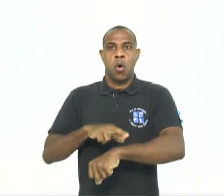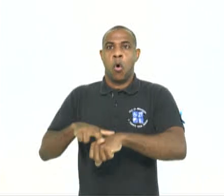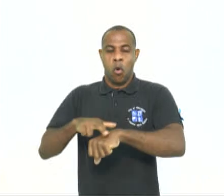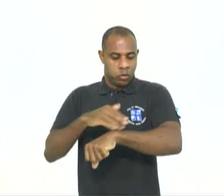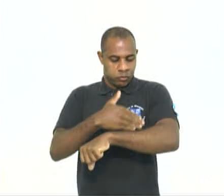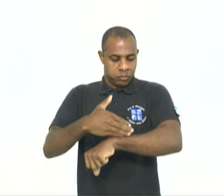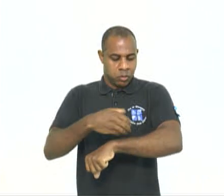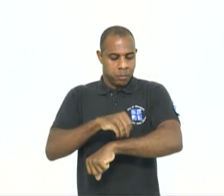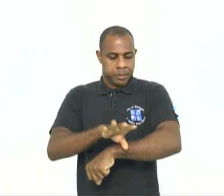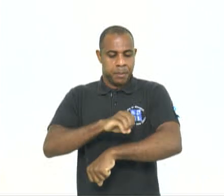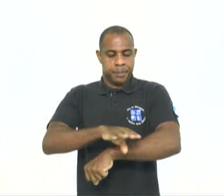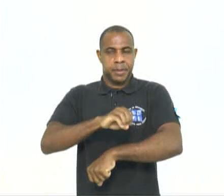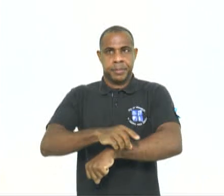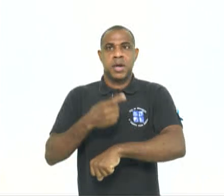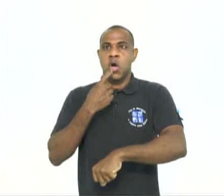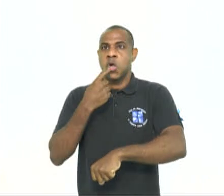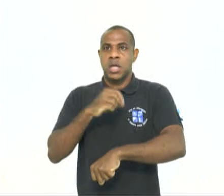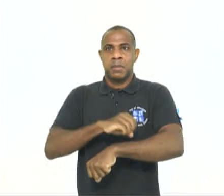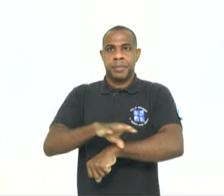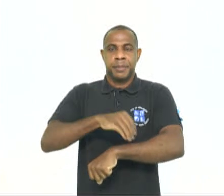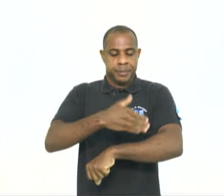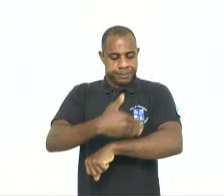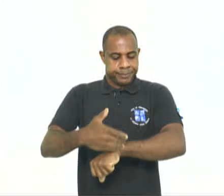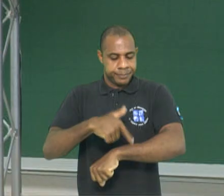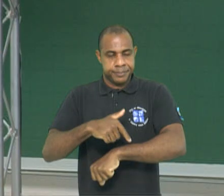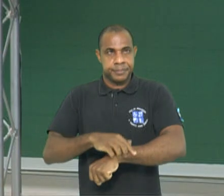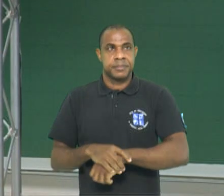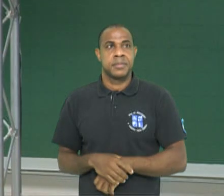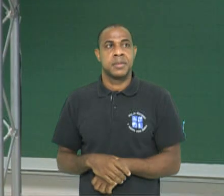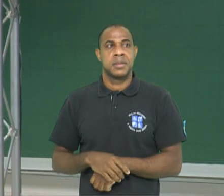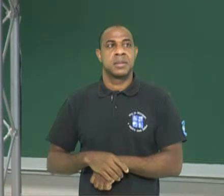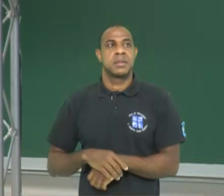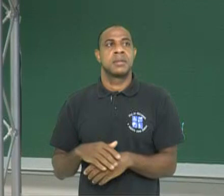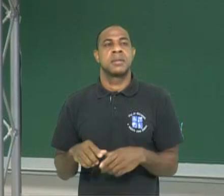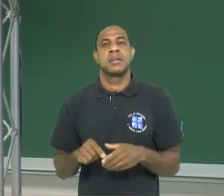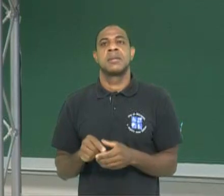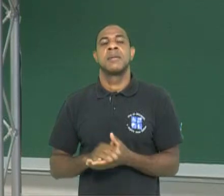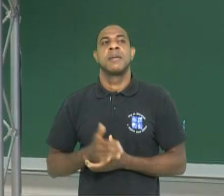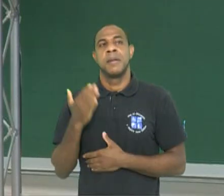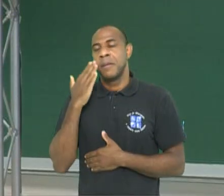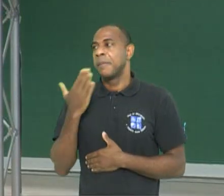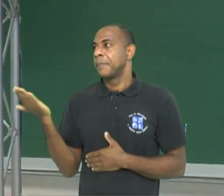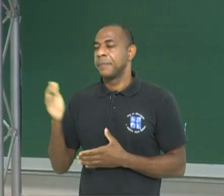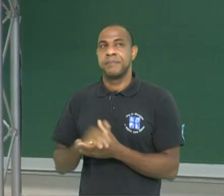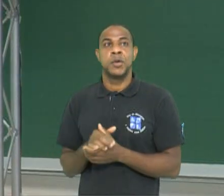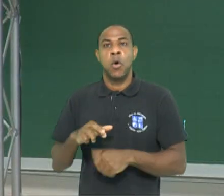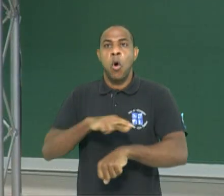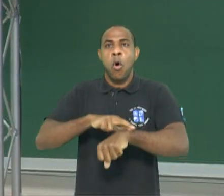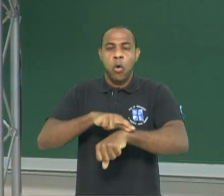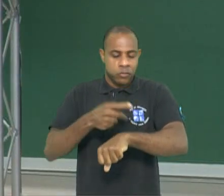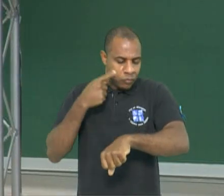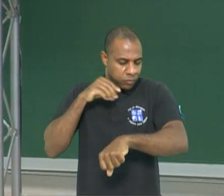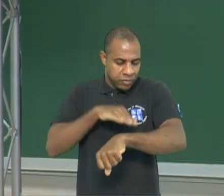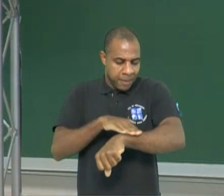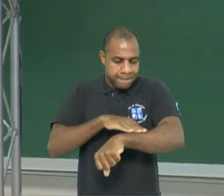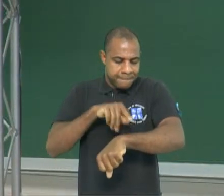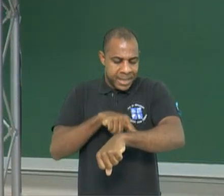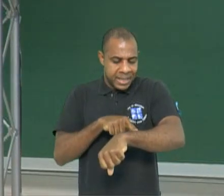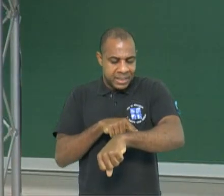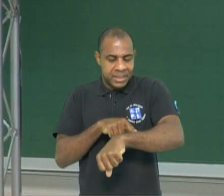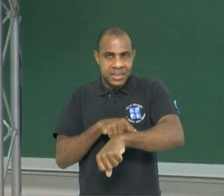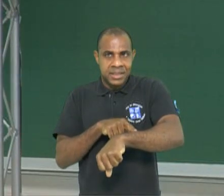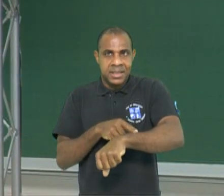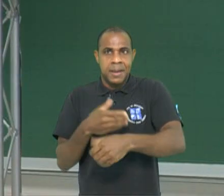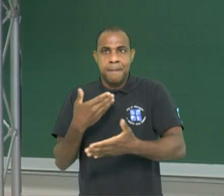sangramento, né, direto. A mancha roxa seria justamente o vazamento de sangue por baixo da pele ali. As mucosas, como por